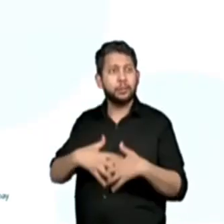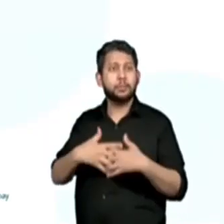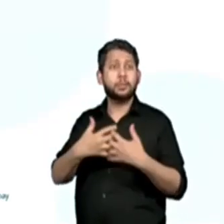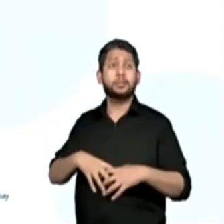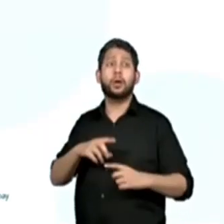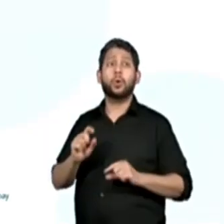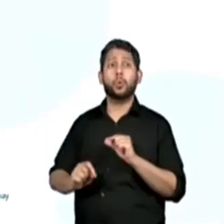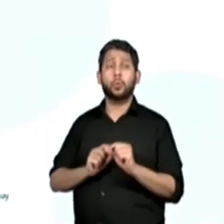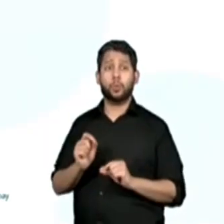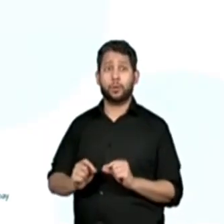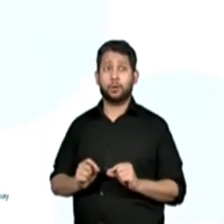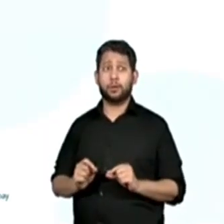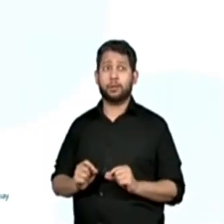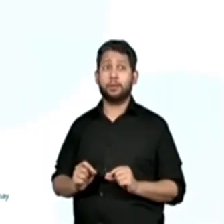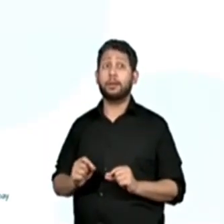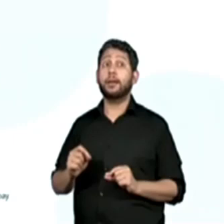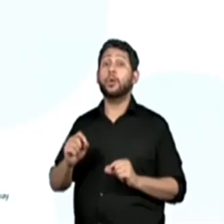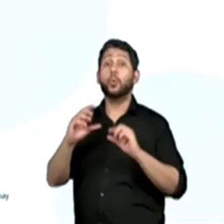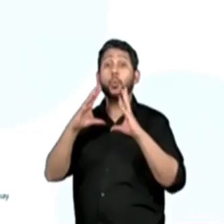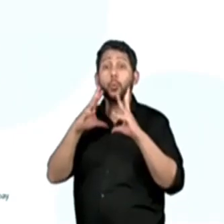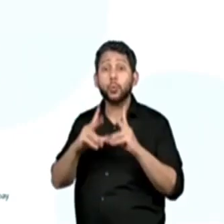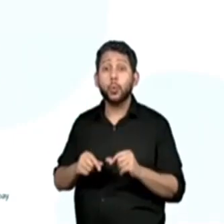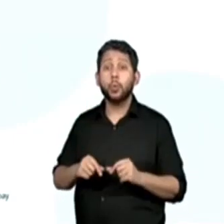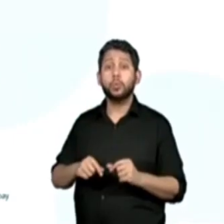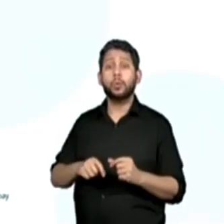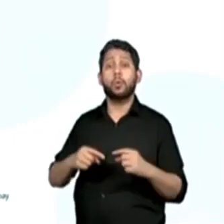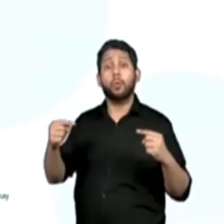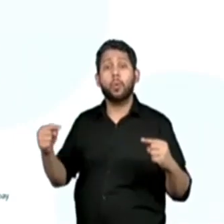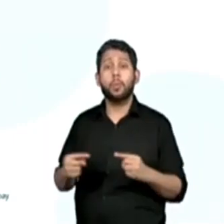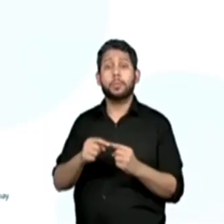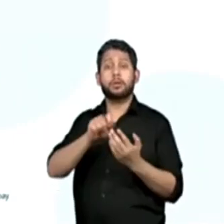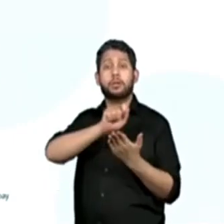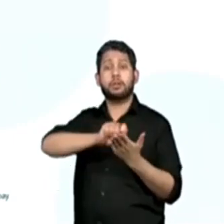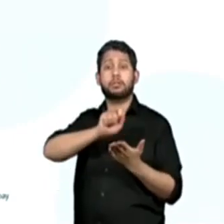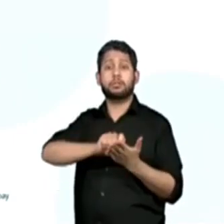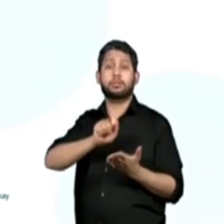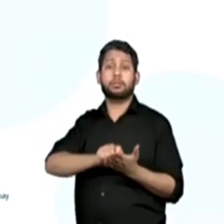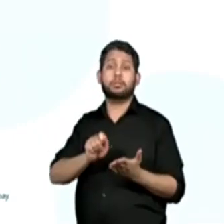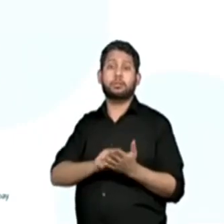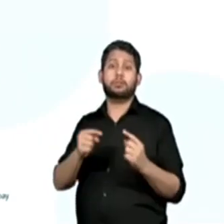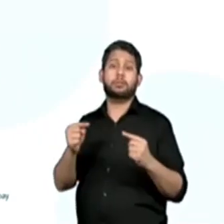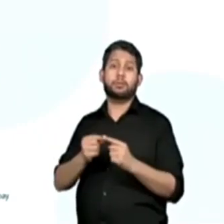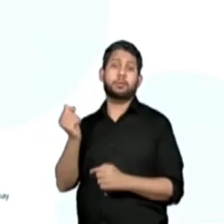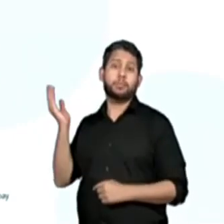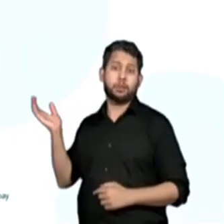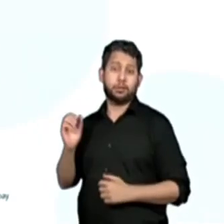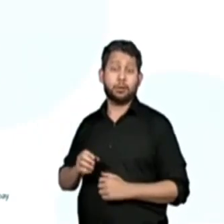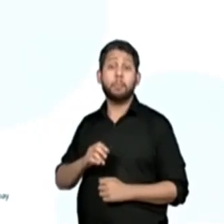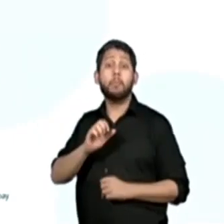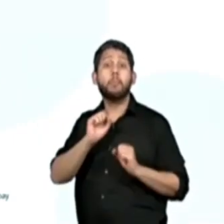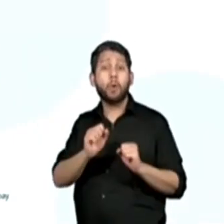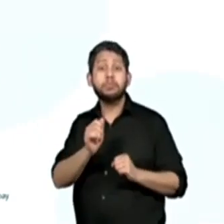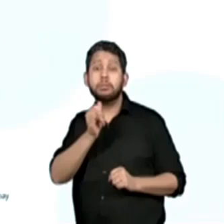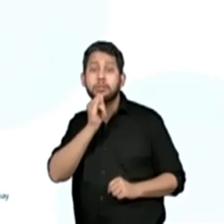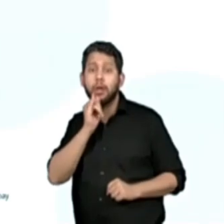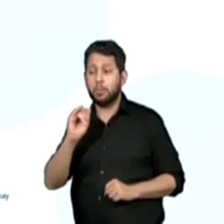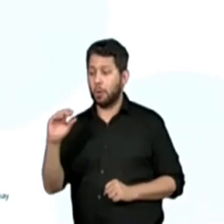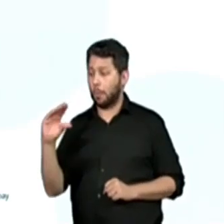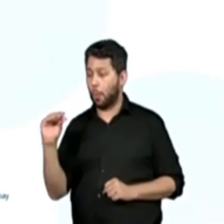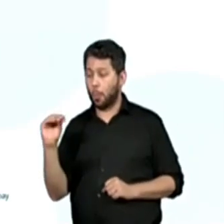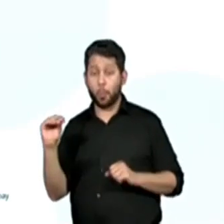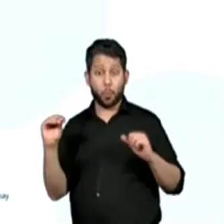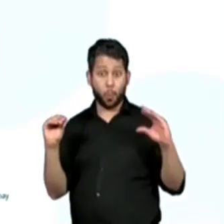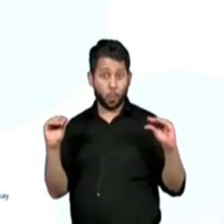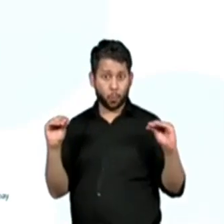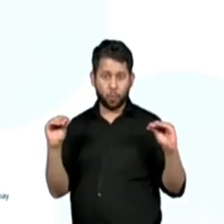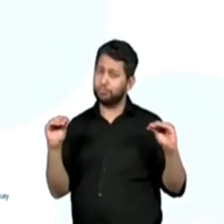elementos verbais compõem toda a parte escrita da tirinha. Seja a fala dos personagens em